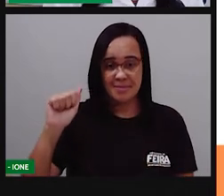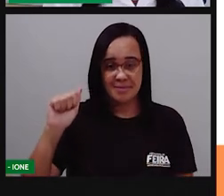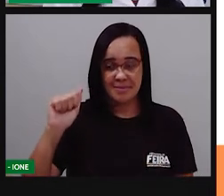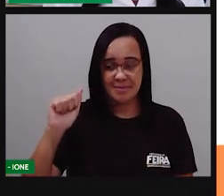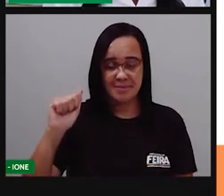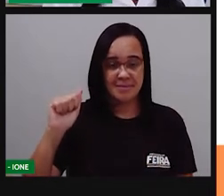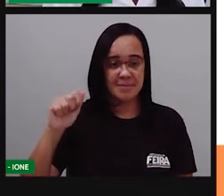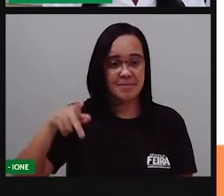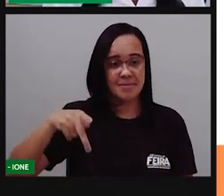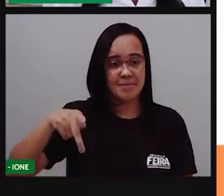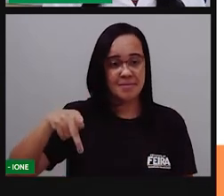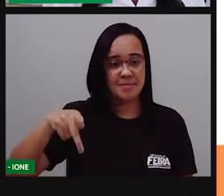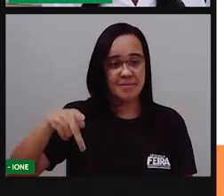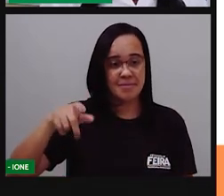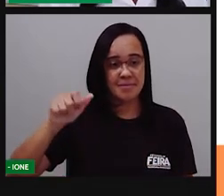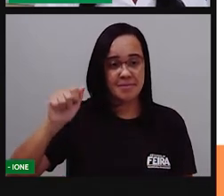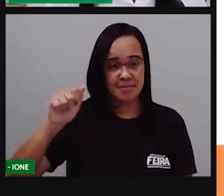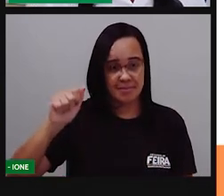tá